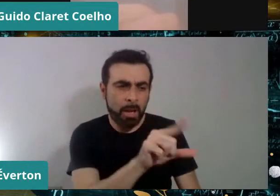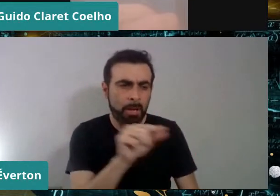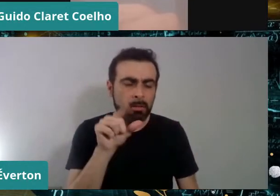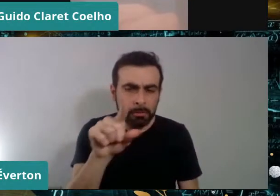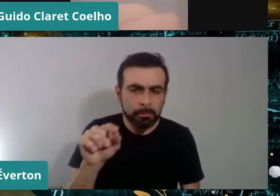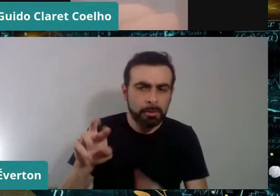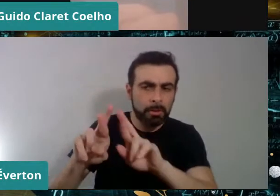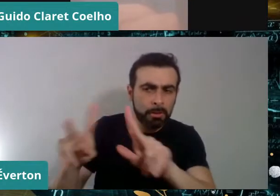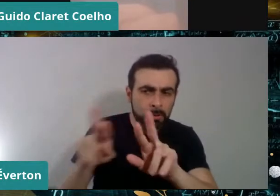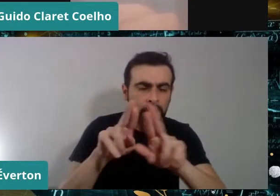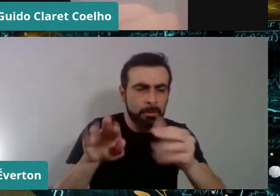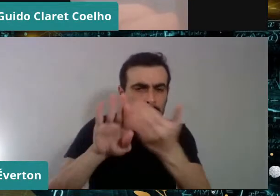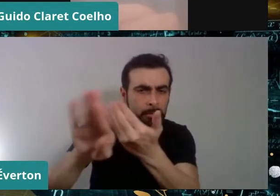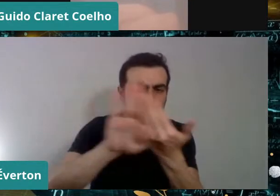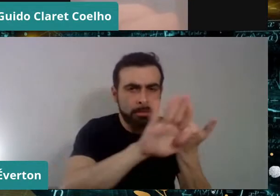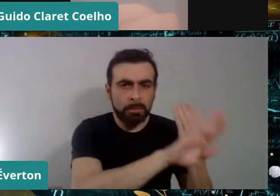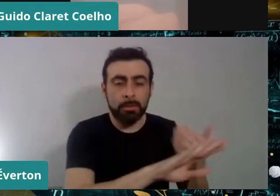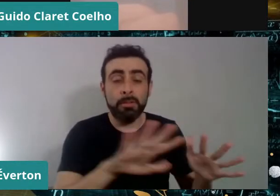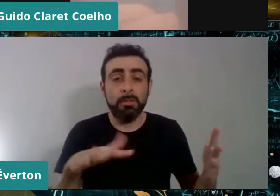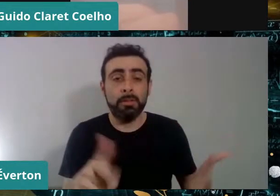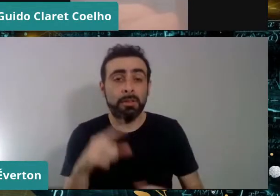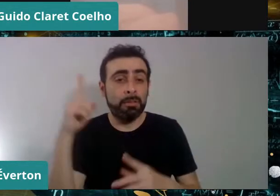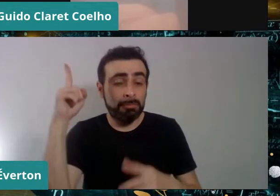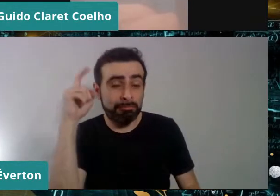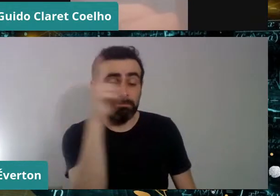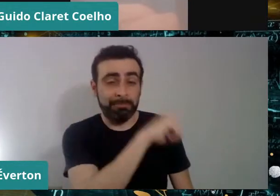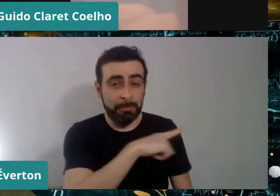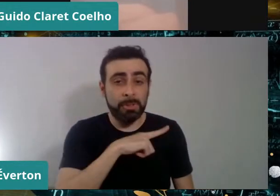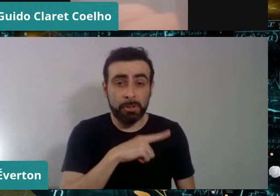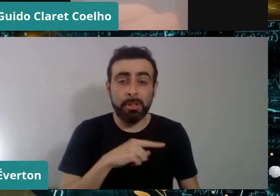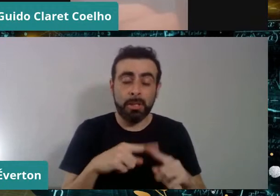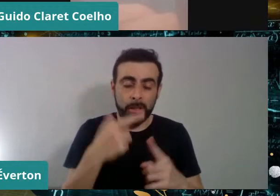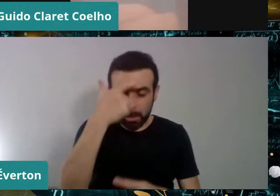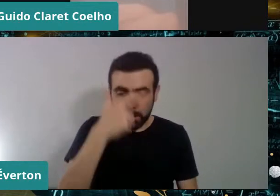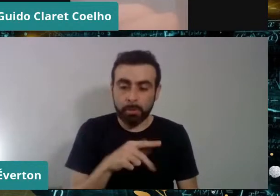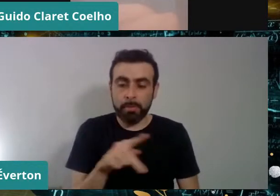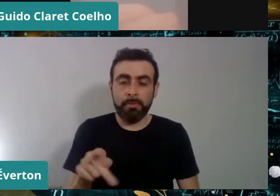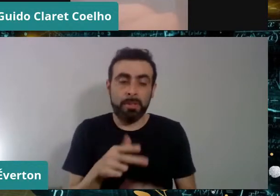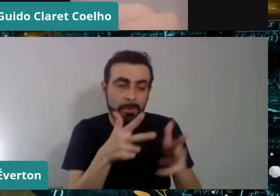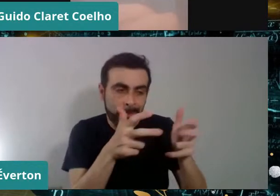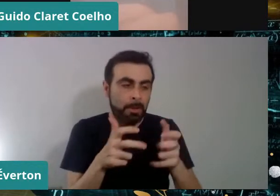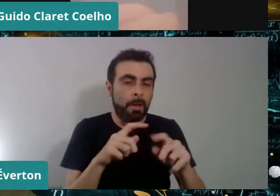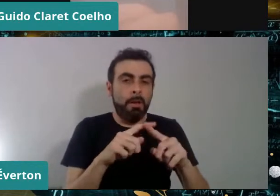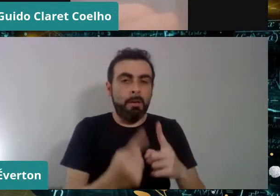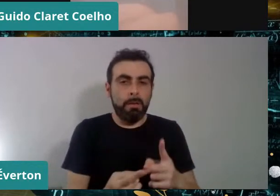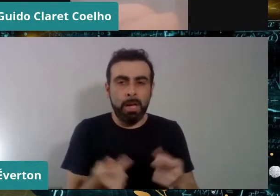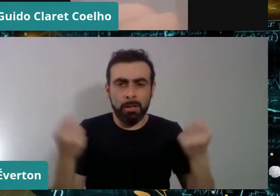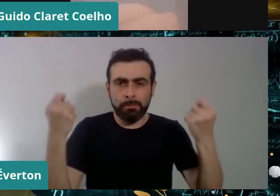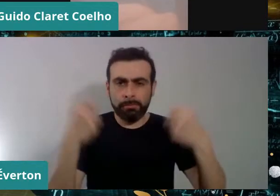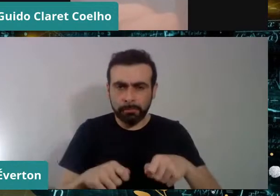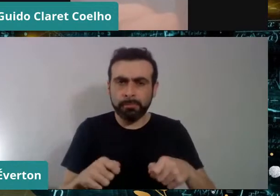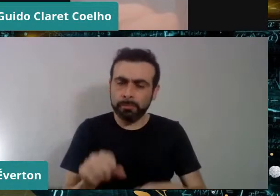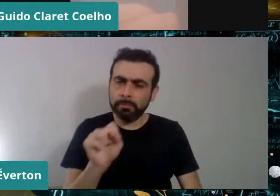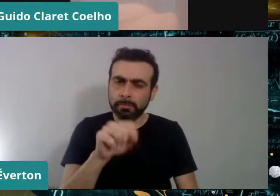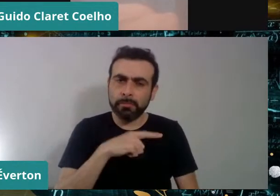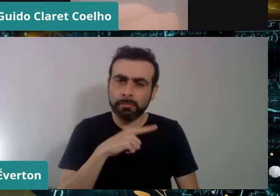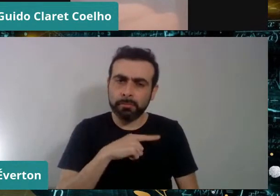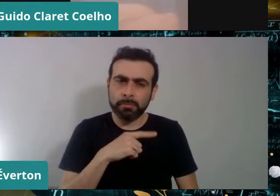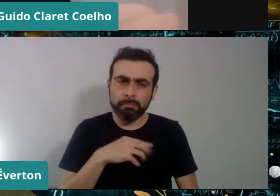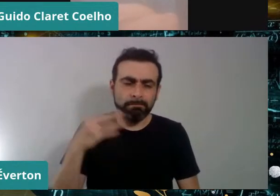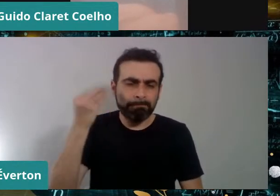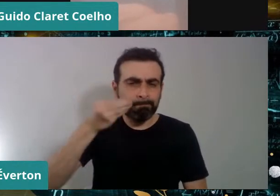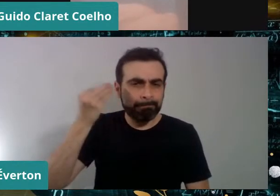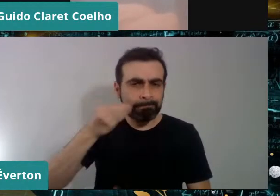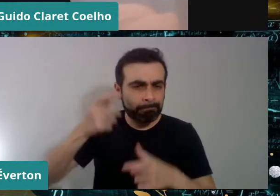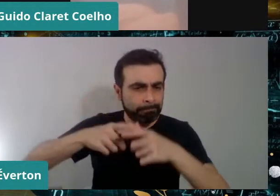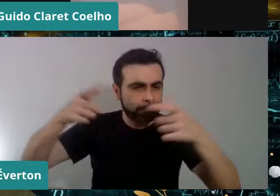certa dificuldade para a gente. Mas por outro lado, é possível adquirir mais experiência no trato